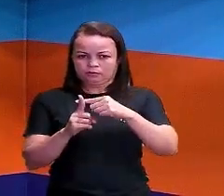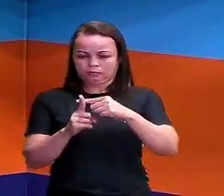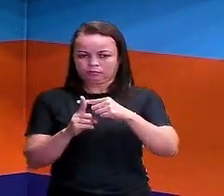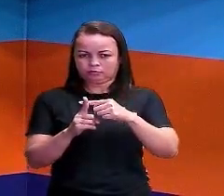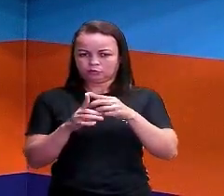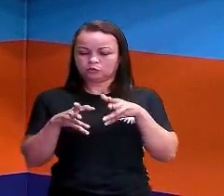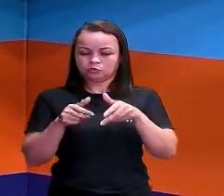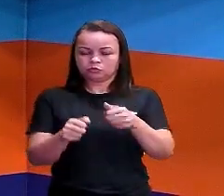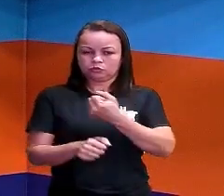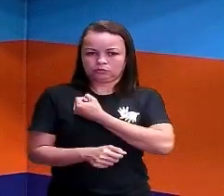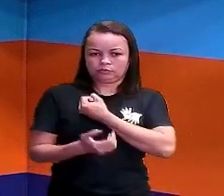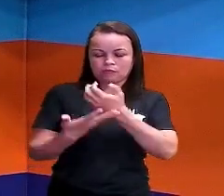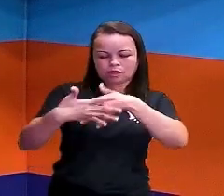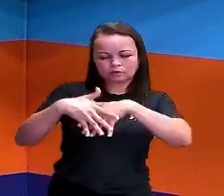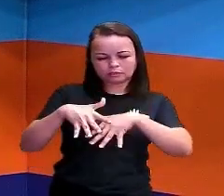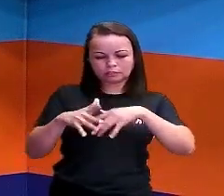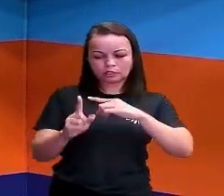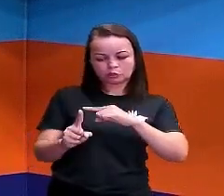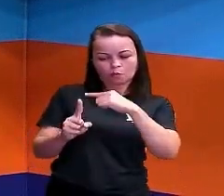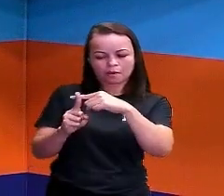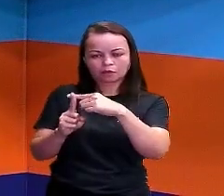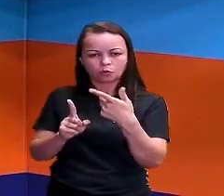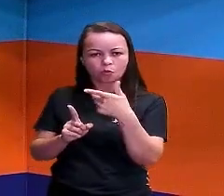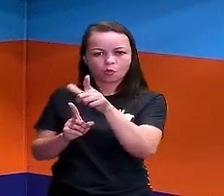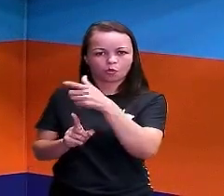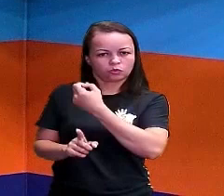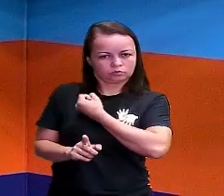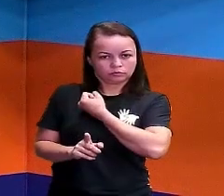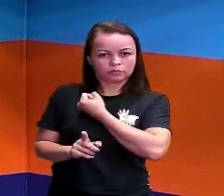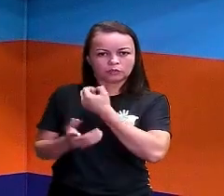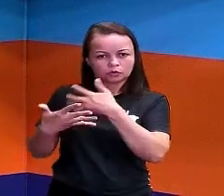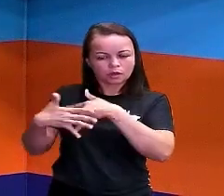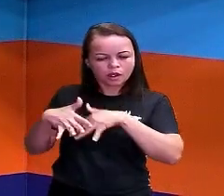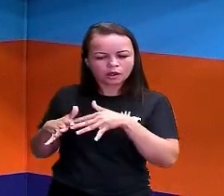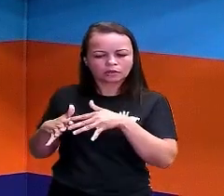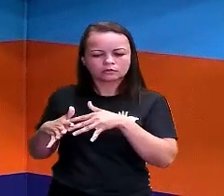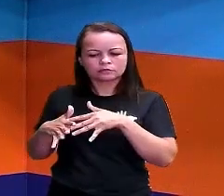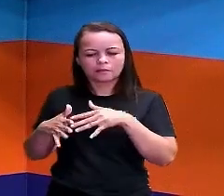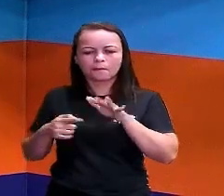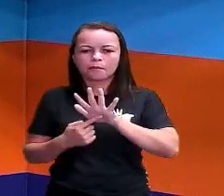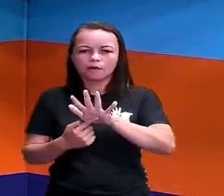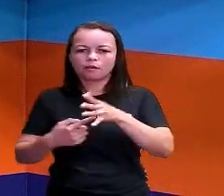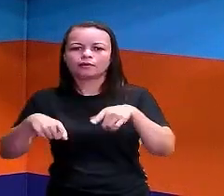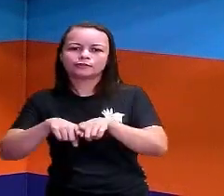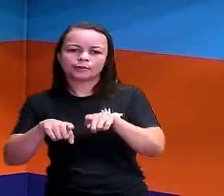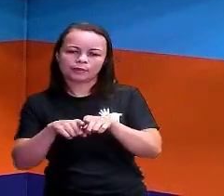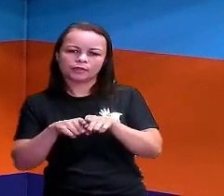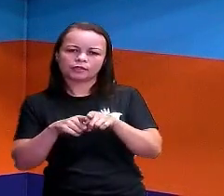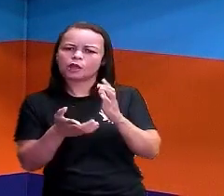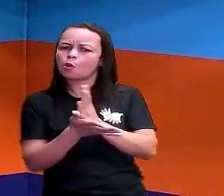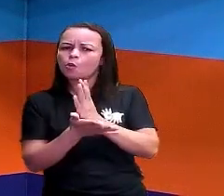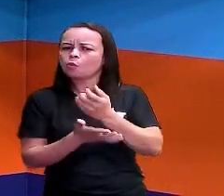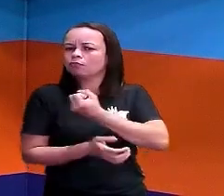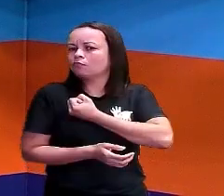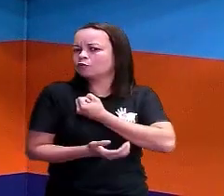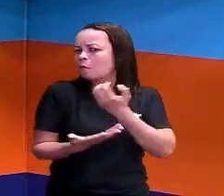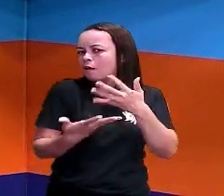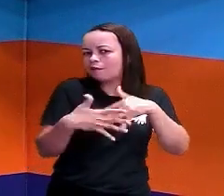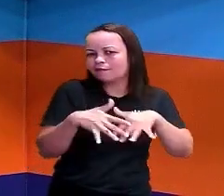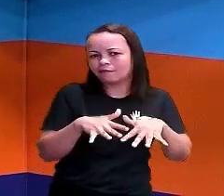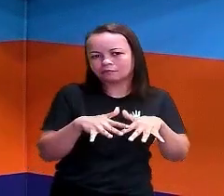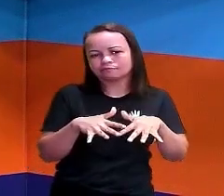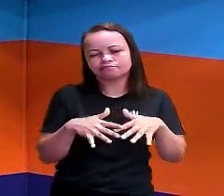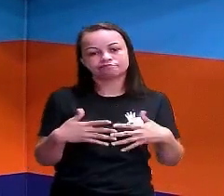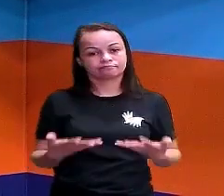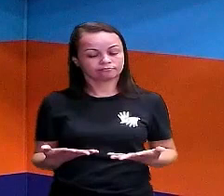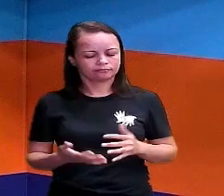natural somado com outro número natural resulta também em algum número natural. Opa, então